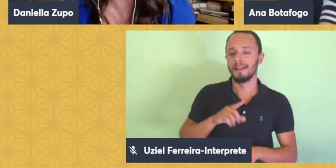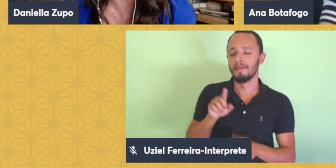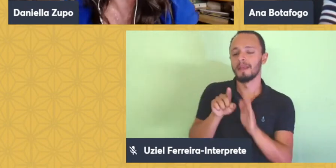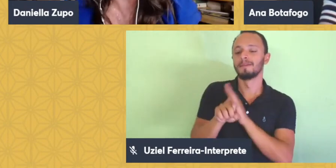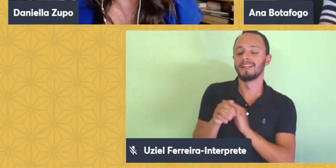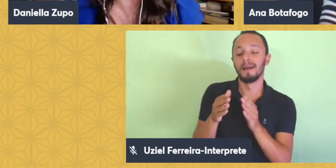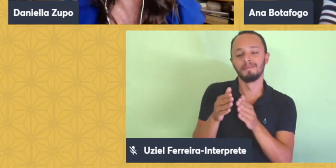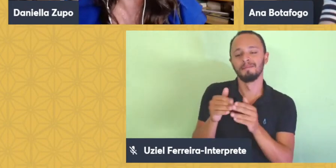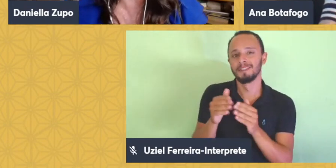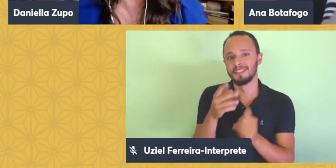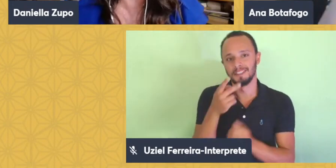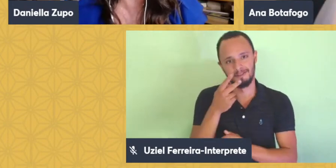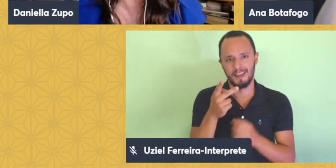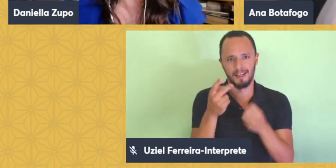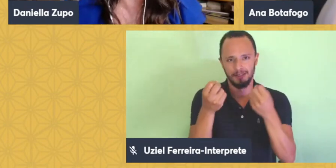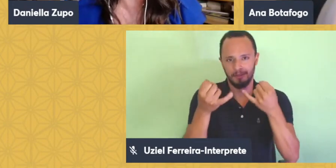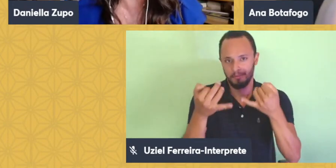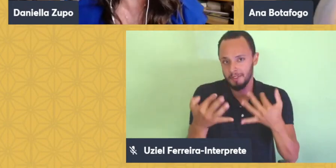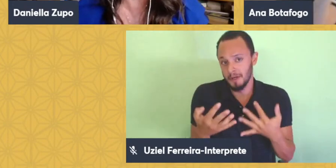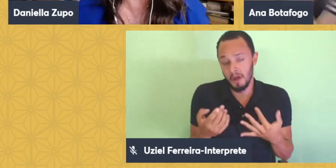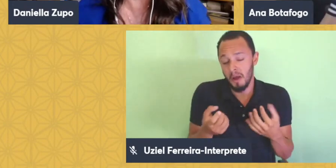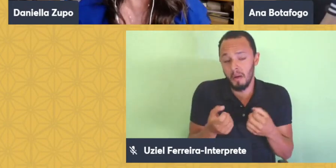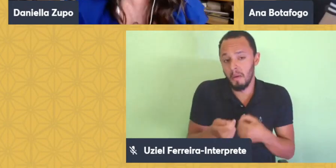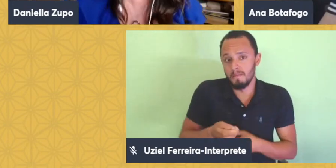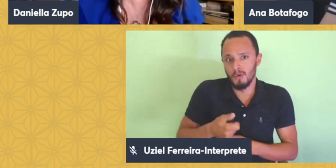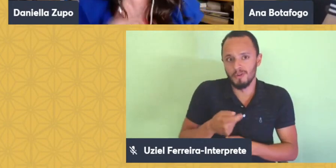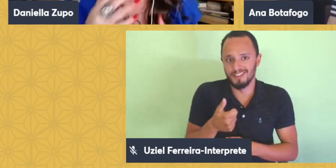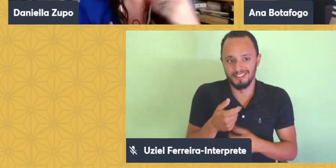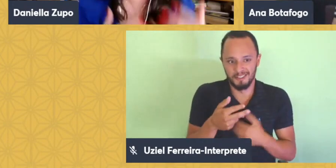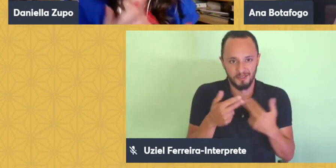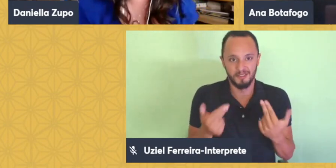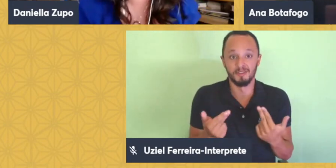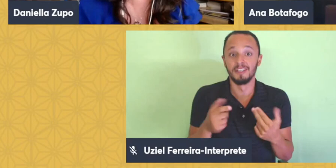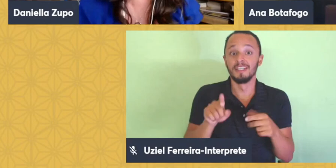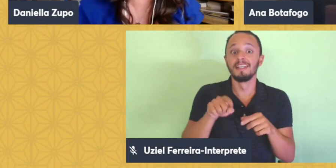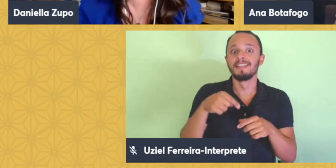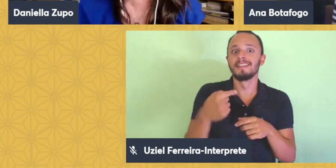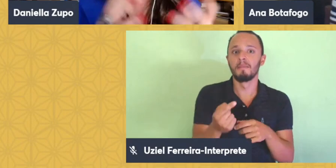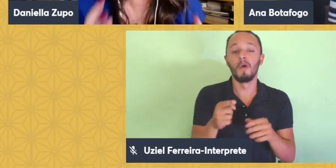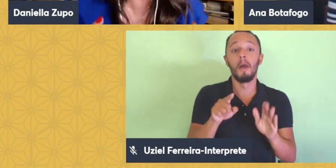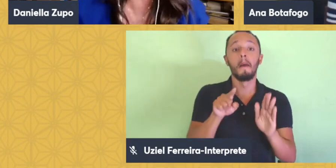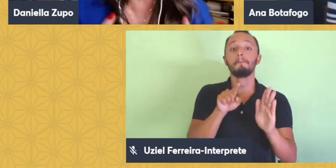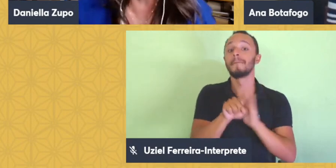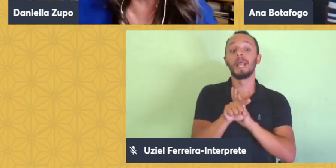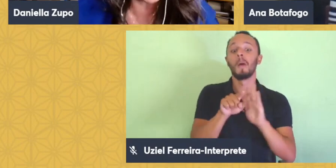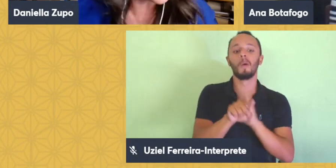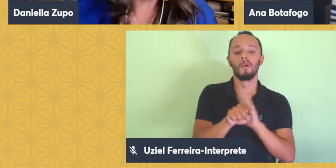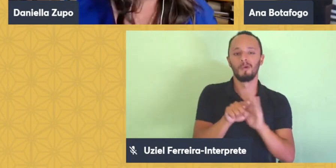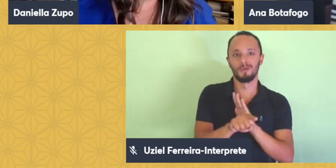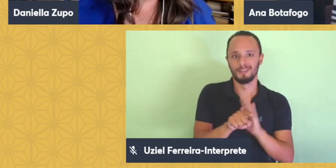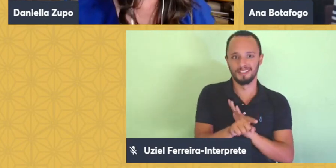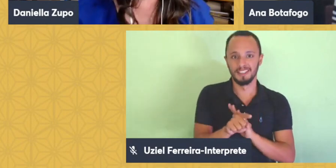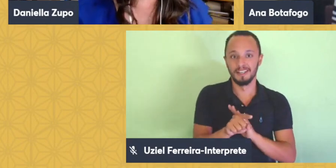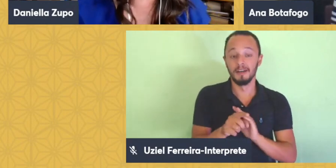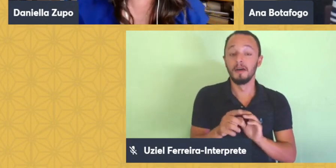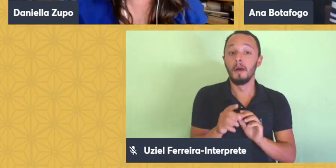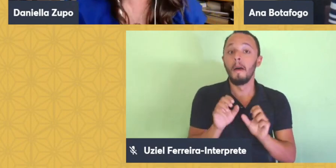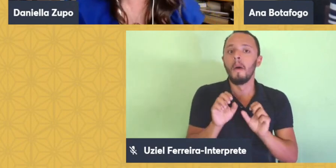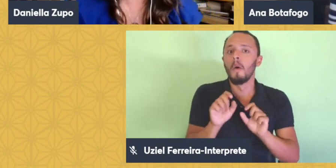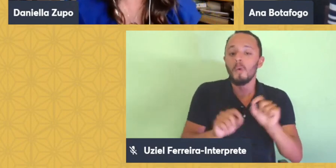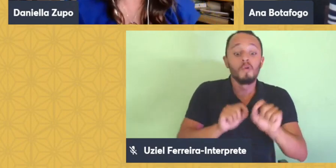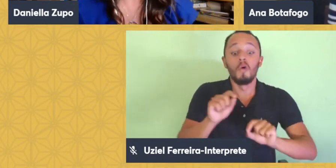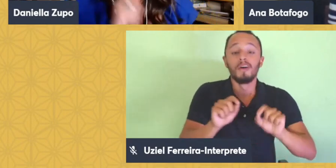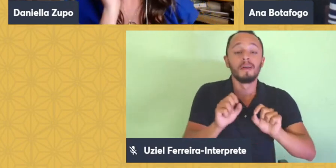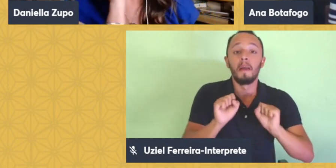seguida atender aqui e as nossas perguntas no chat a gente já te passo algumas perguntas é o que pode um corpo Ana